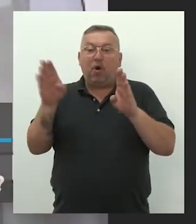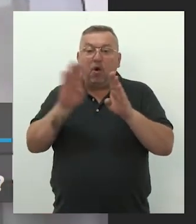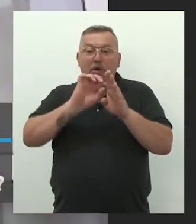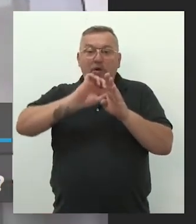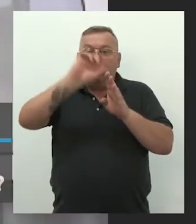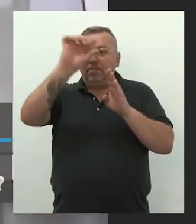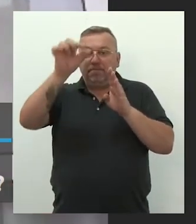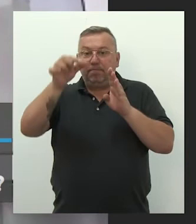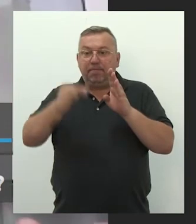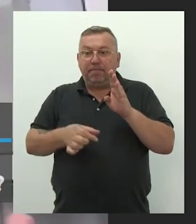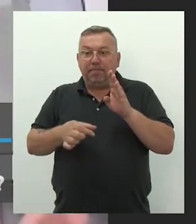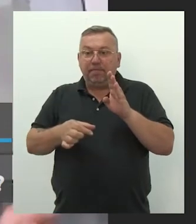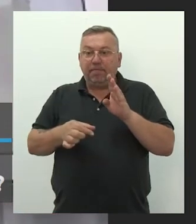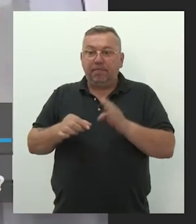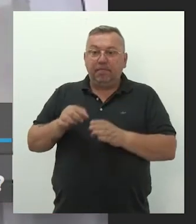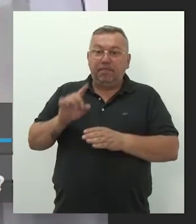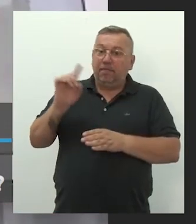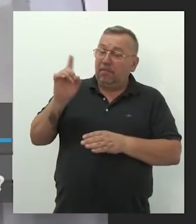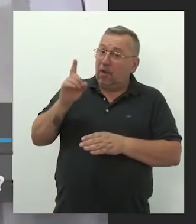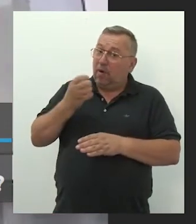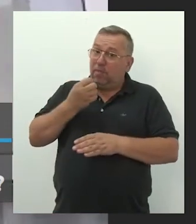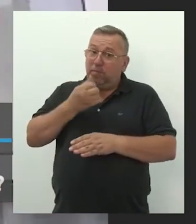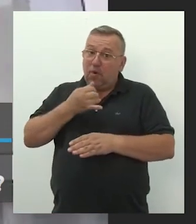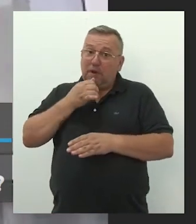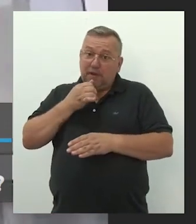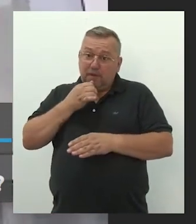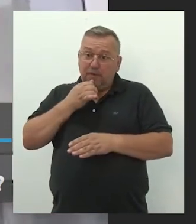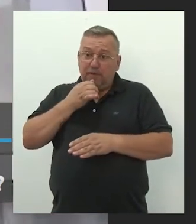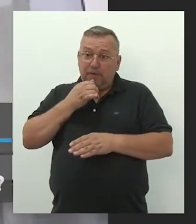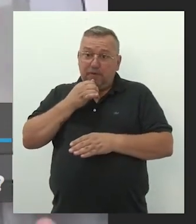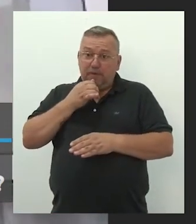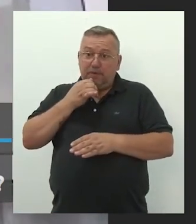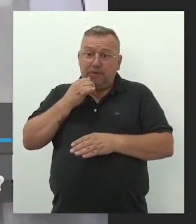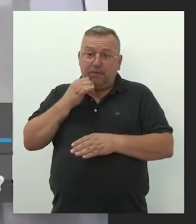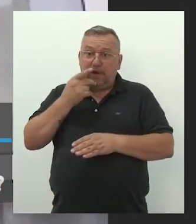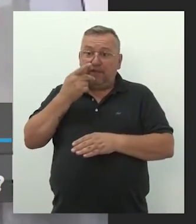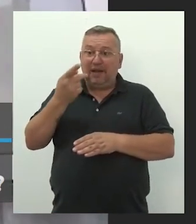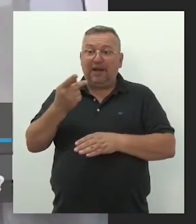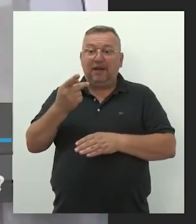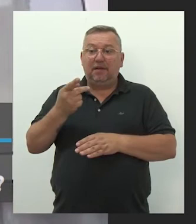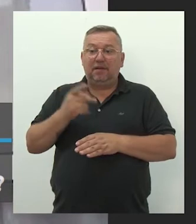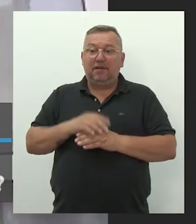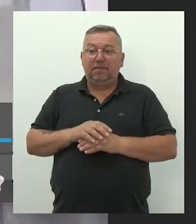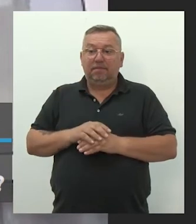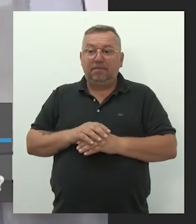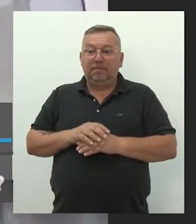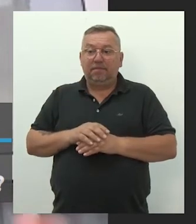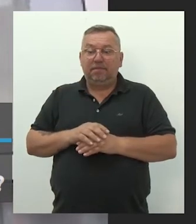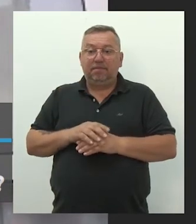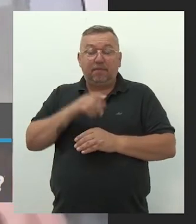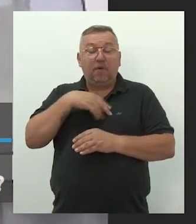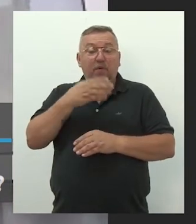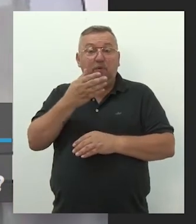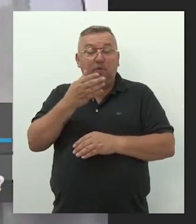não são bons exemplos, digamos assim, para que os